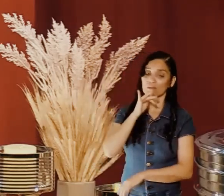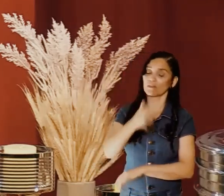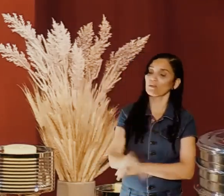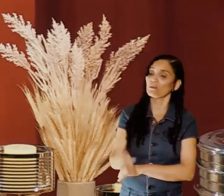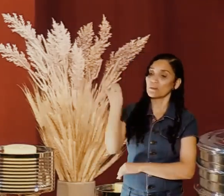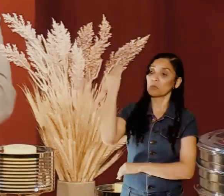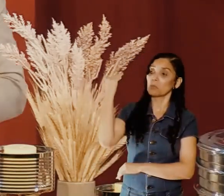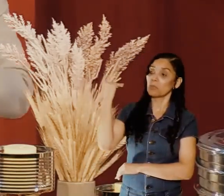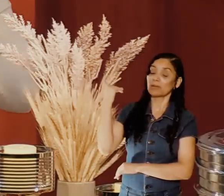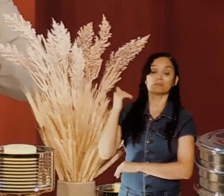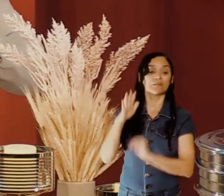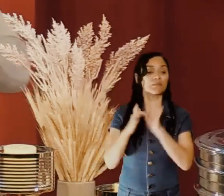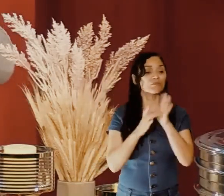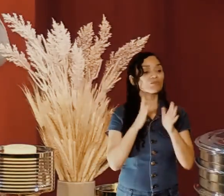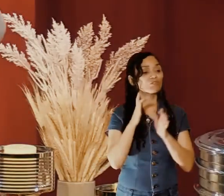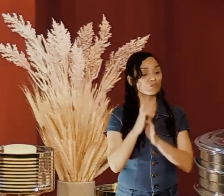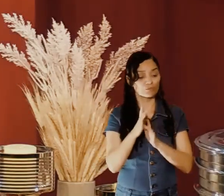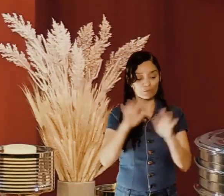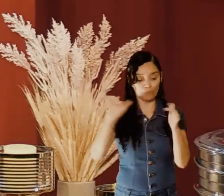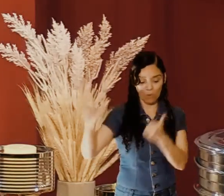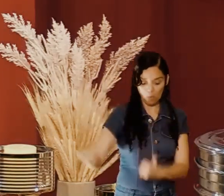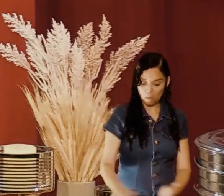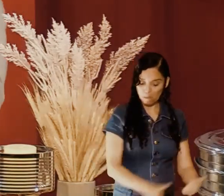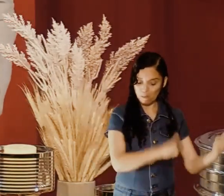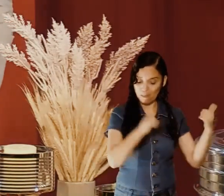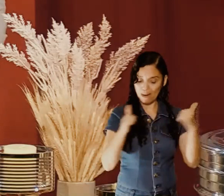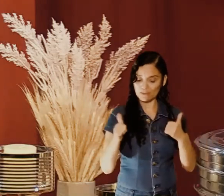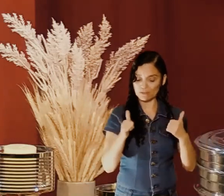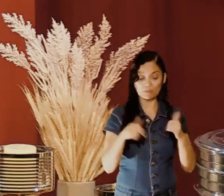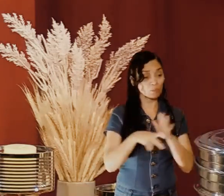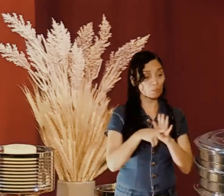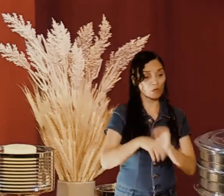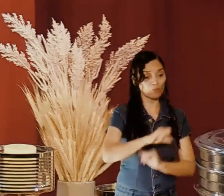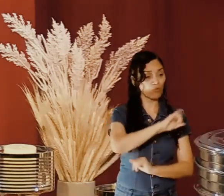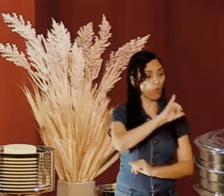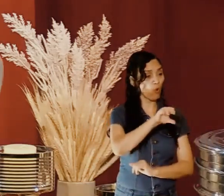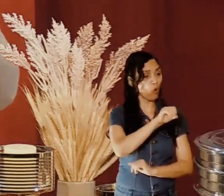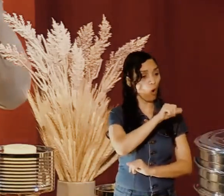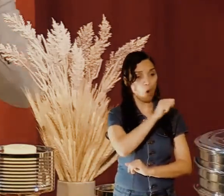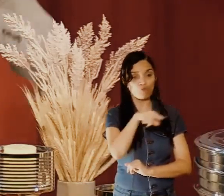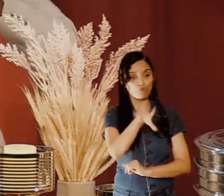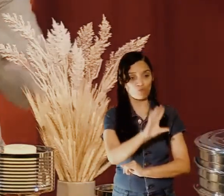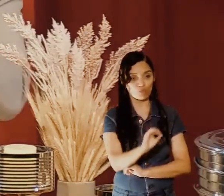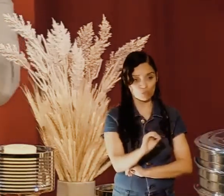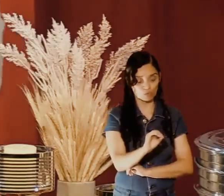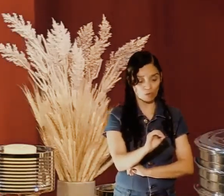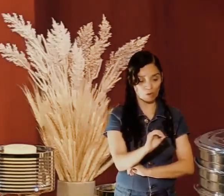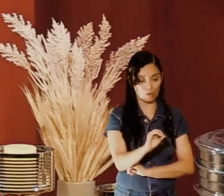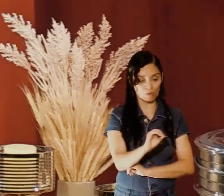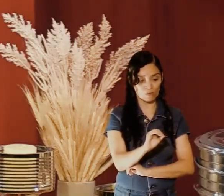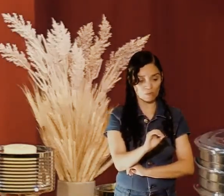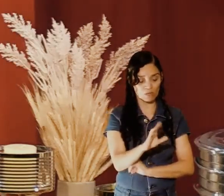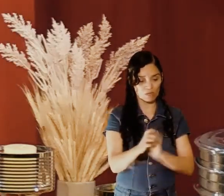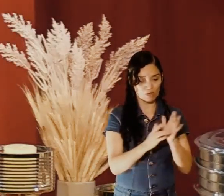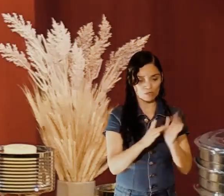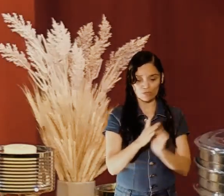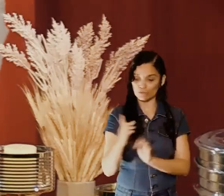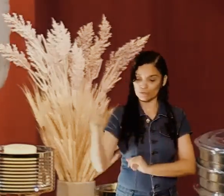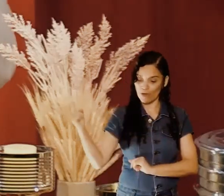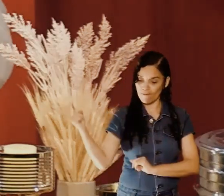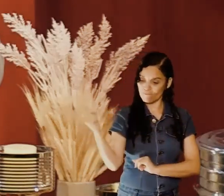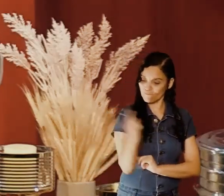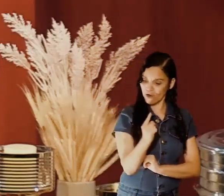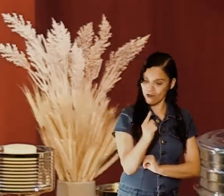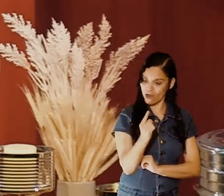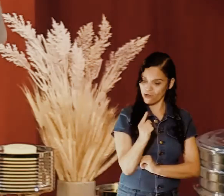tentado e depois ele começa a pregar. E quando ele começa a pregar, ele não fez, veja bem, estou fazendo aqui uma comparação com os nossos dias,